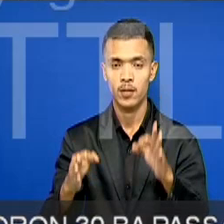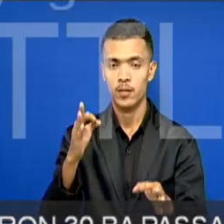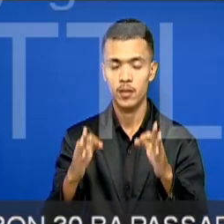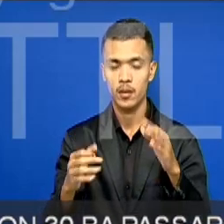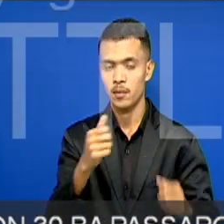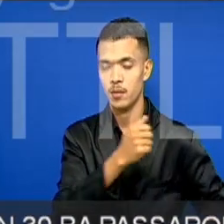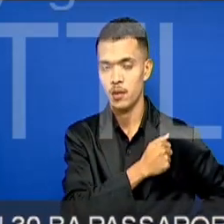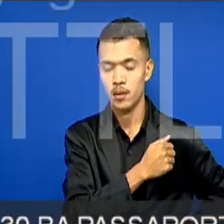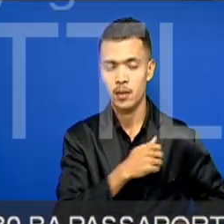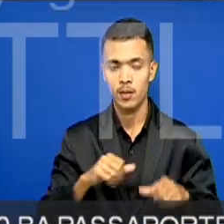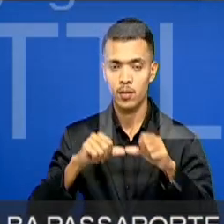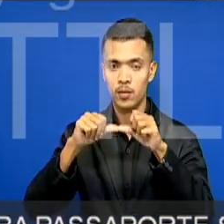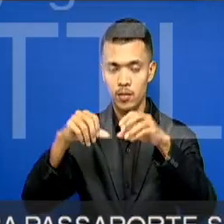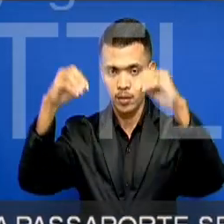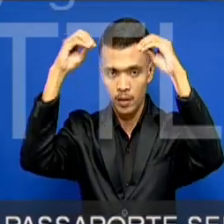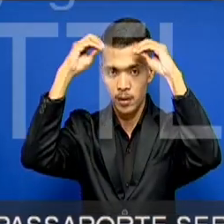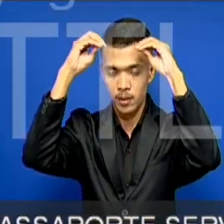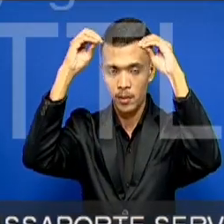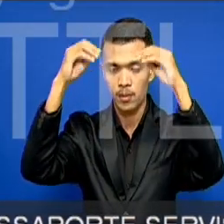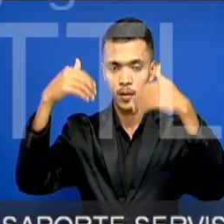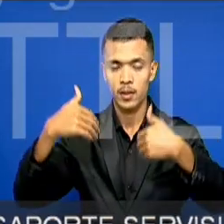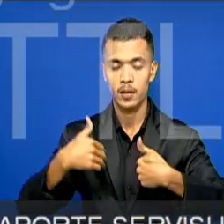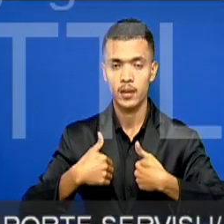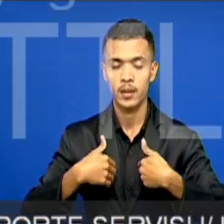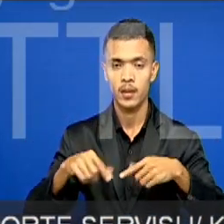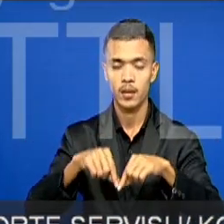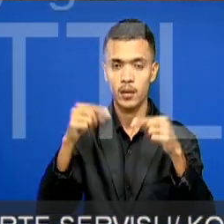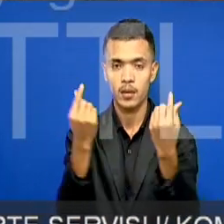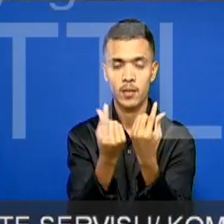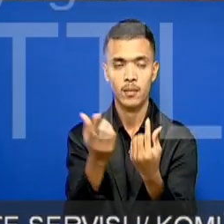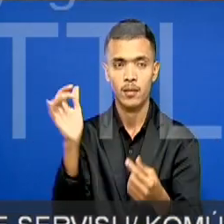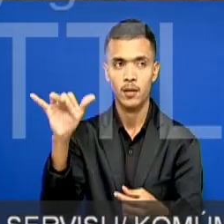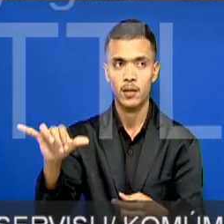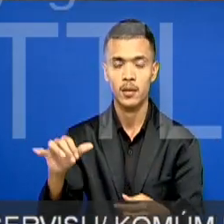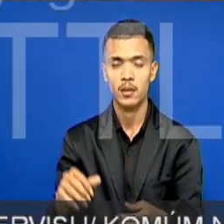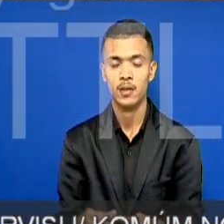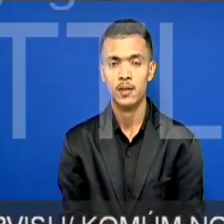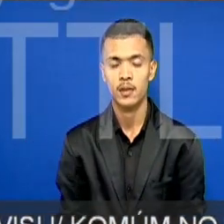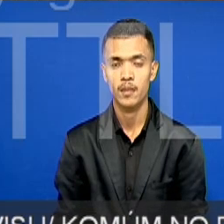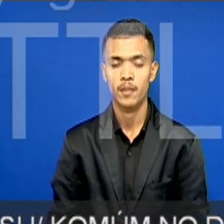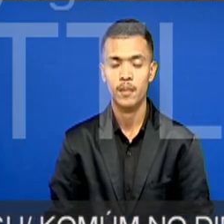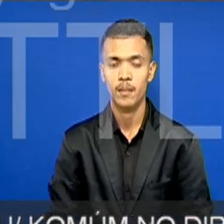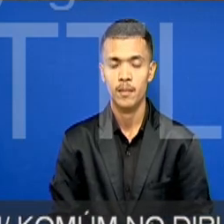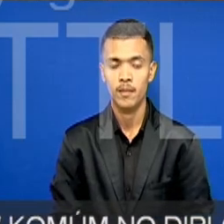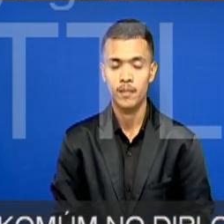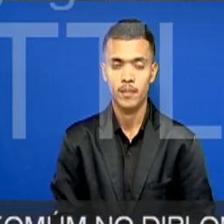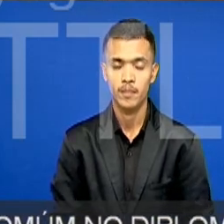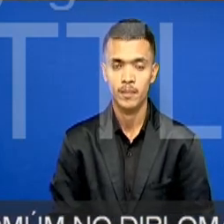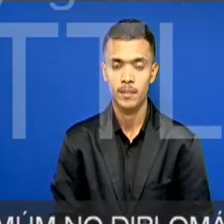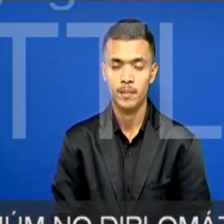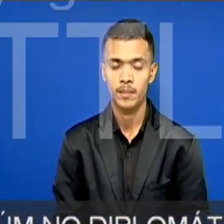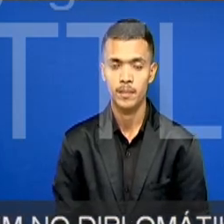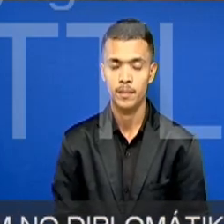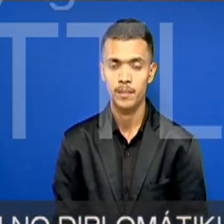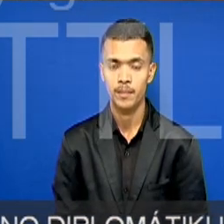a dor em Lian Português para Militar Sira e a componente no Unidade Sira. Após adquirir os conhecimentos e competências linguísticas do